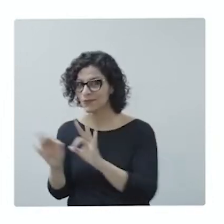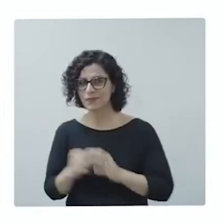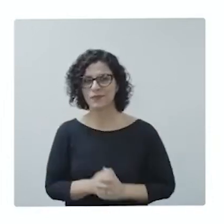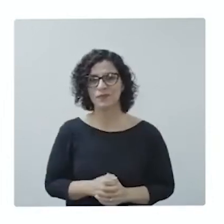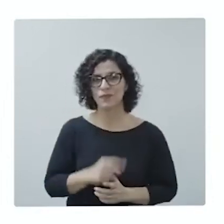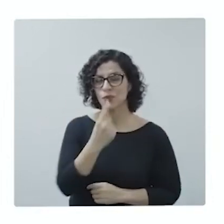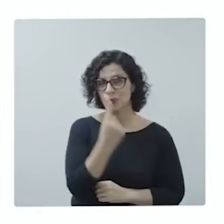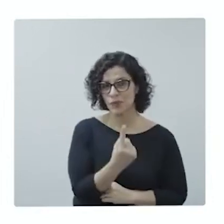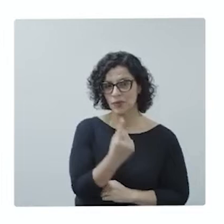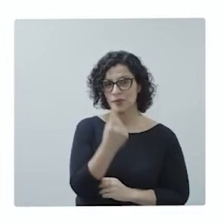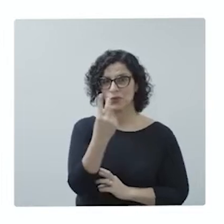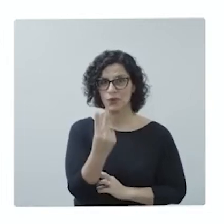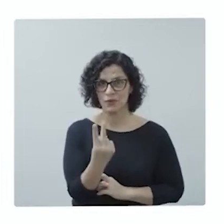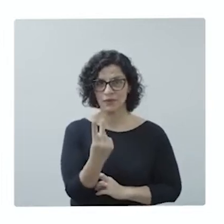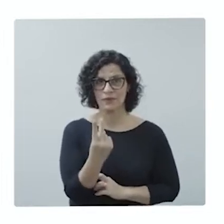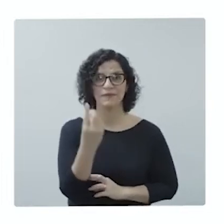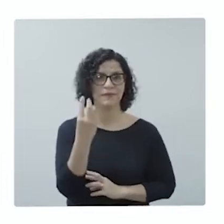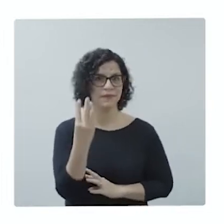comigo.